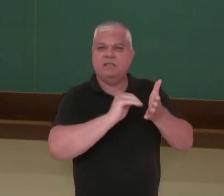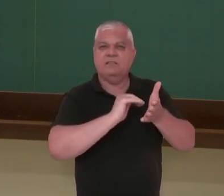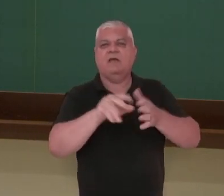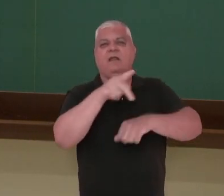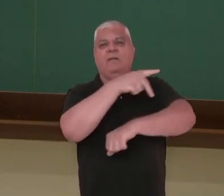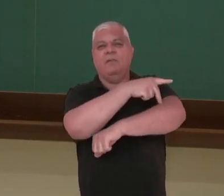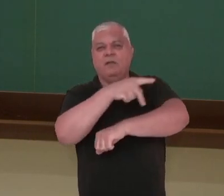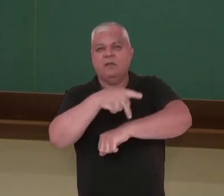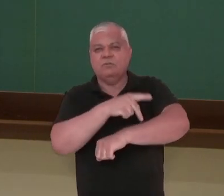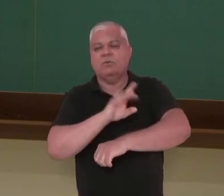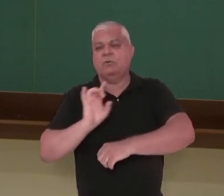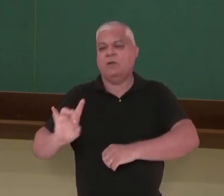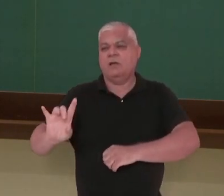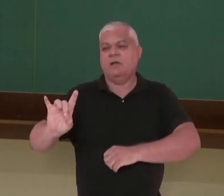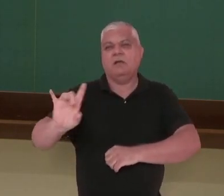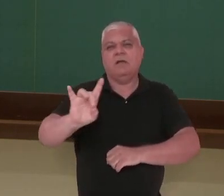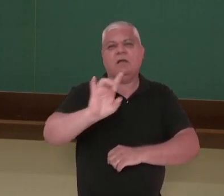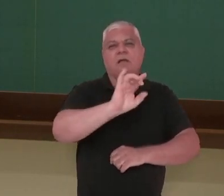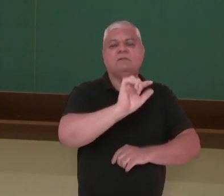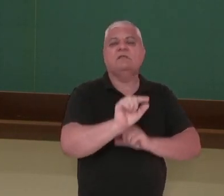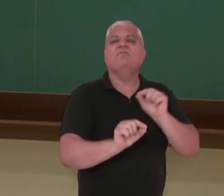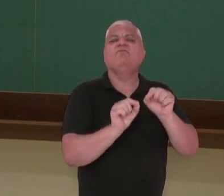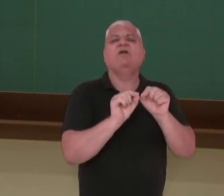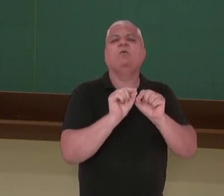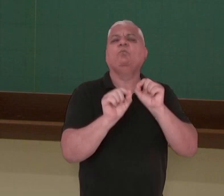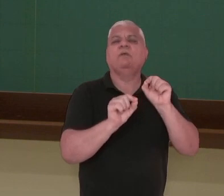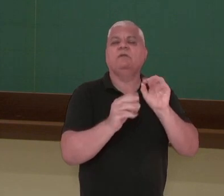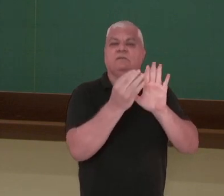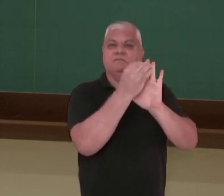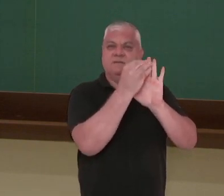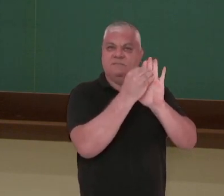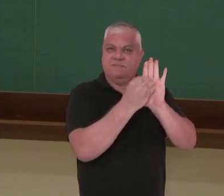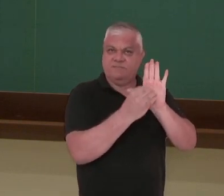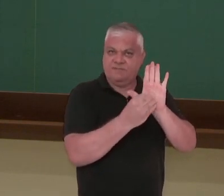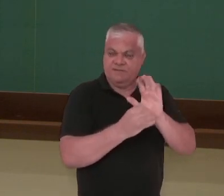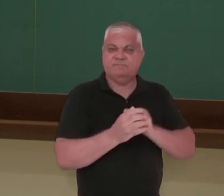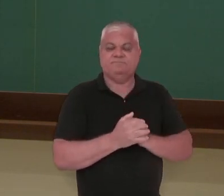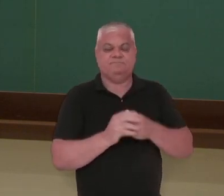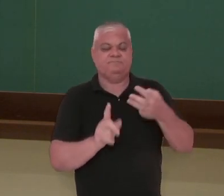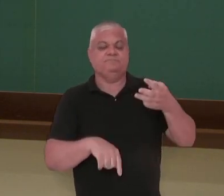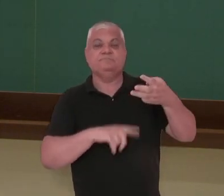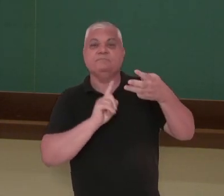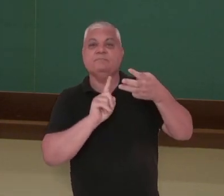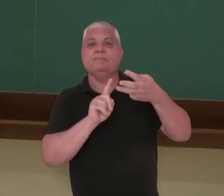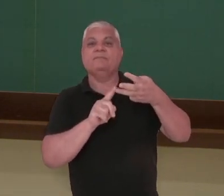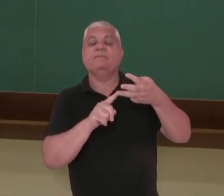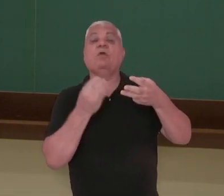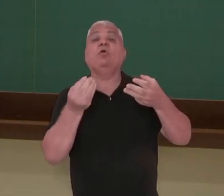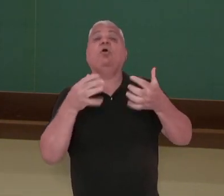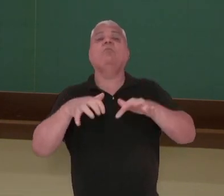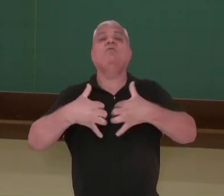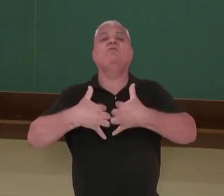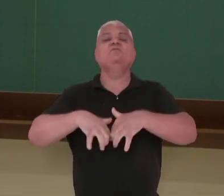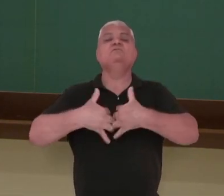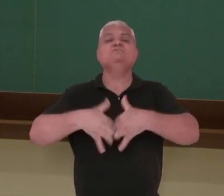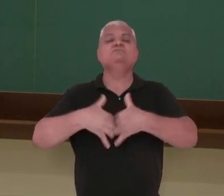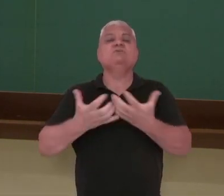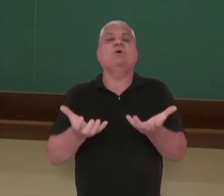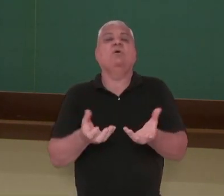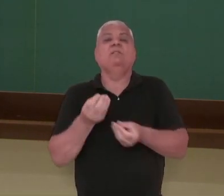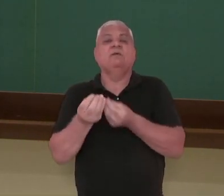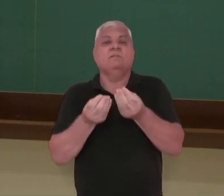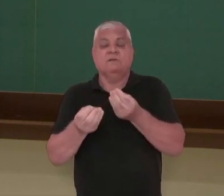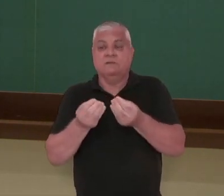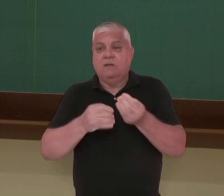qual a função de cada um, como que é estabelecido cada um. Terceiro, o funcionamento dos órgãos colegiados,